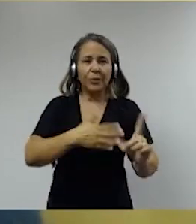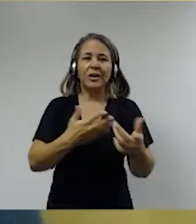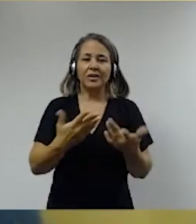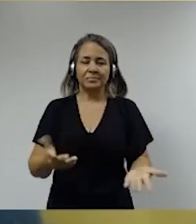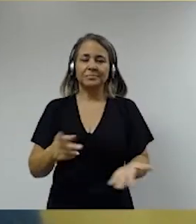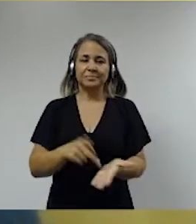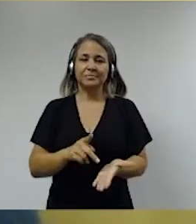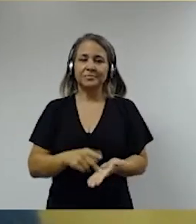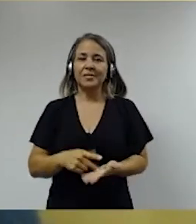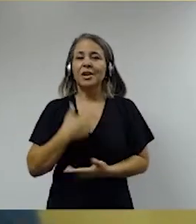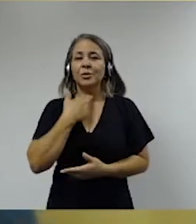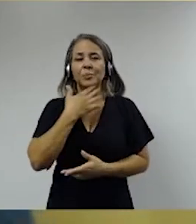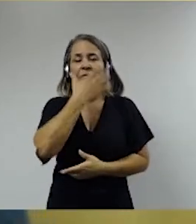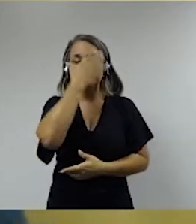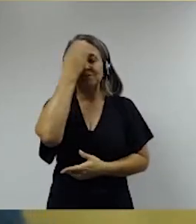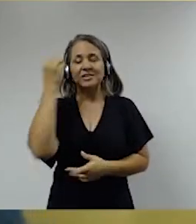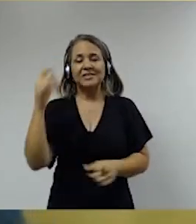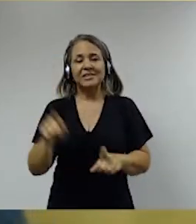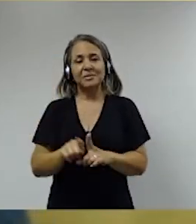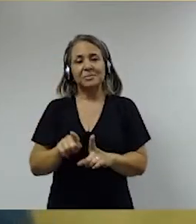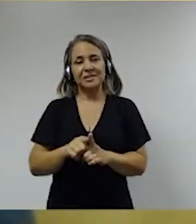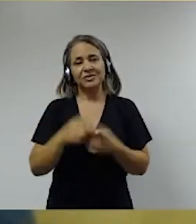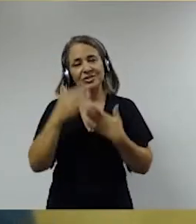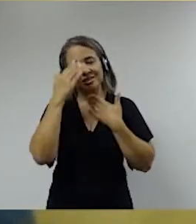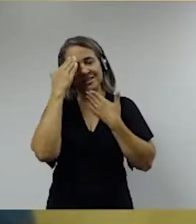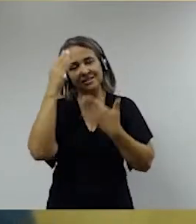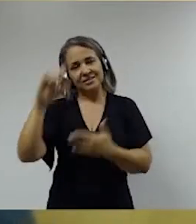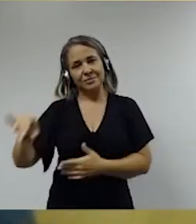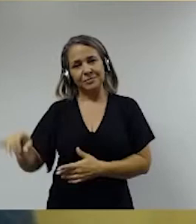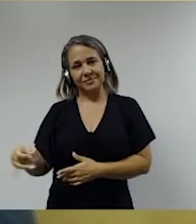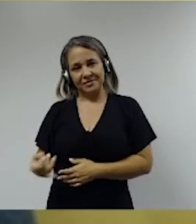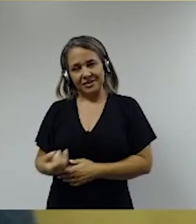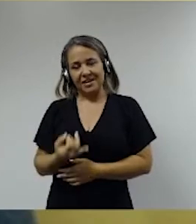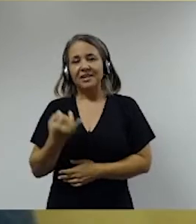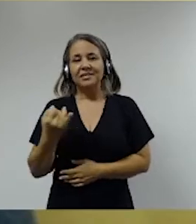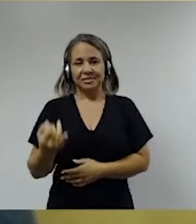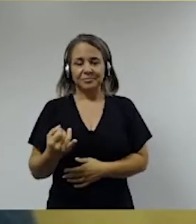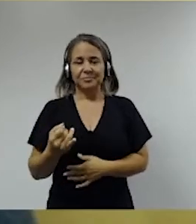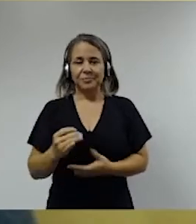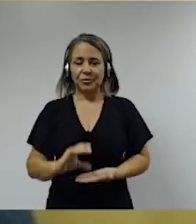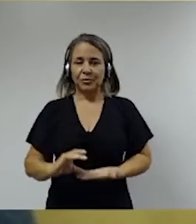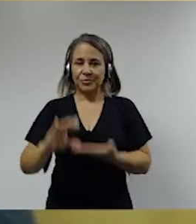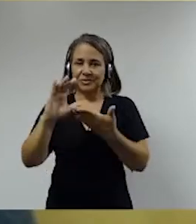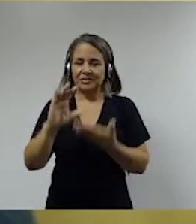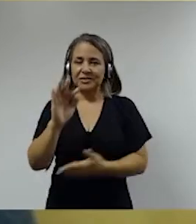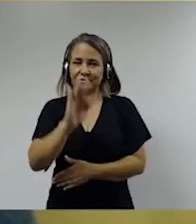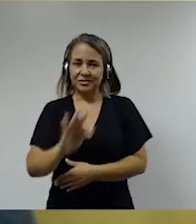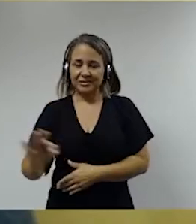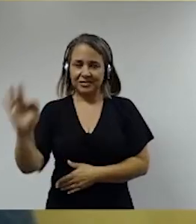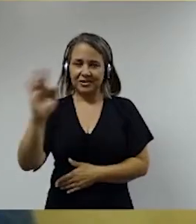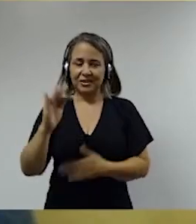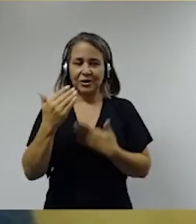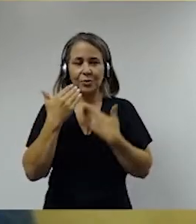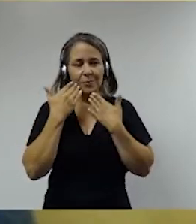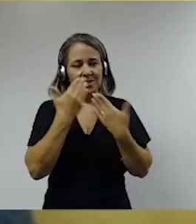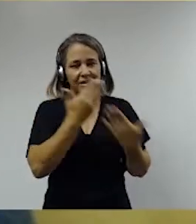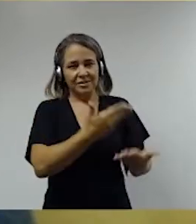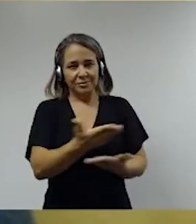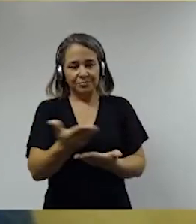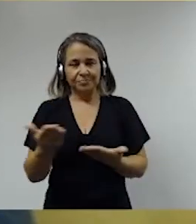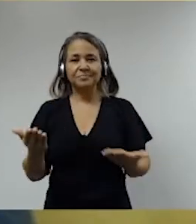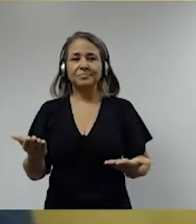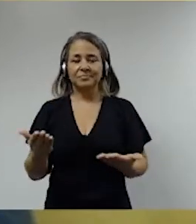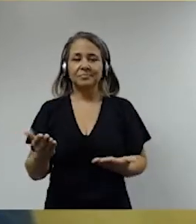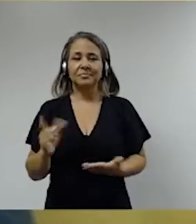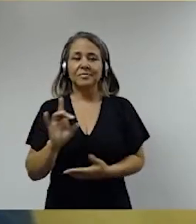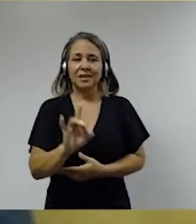e não posso deixar também de agradecer a oportunidade do Conselho Federal e o mérito todo da nossa,